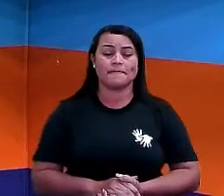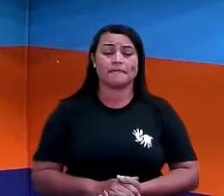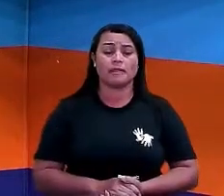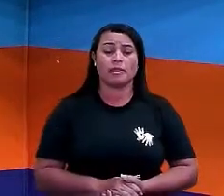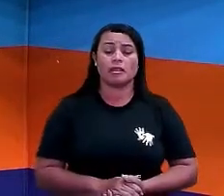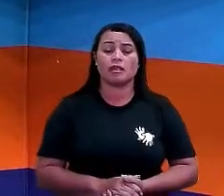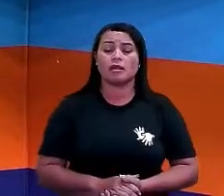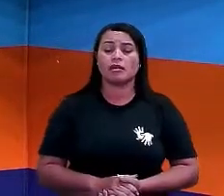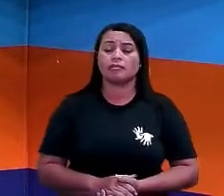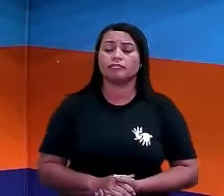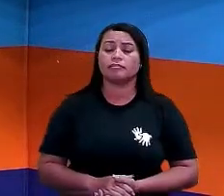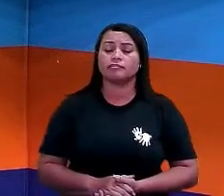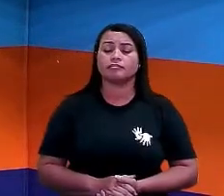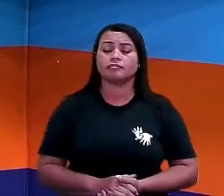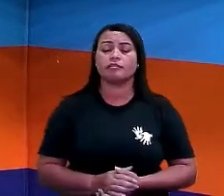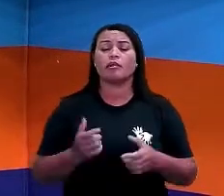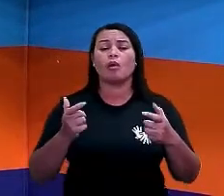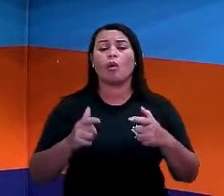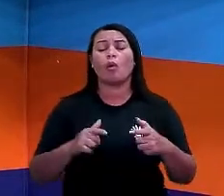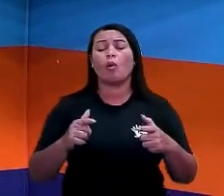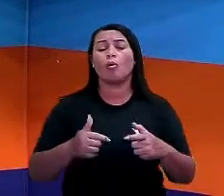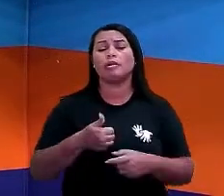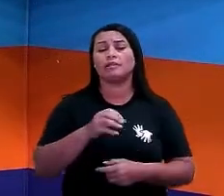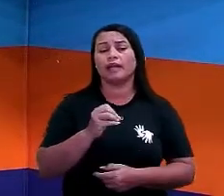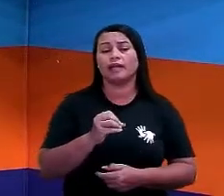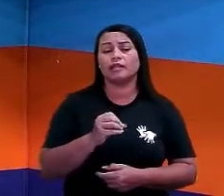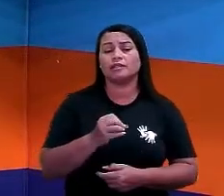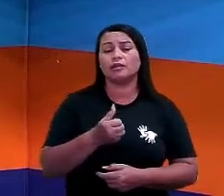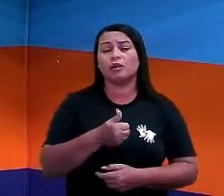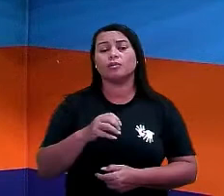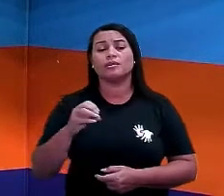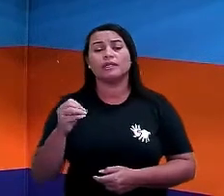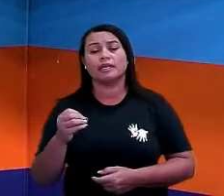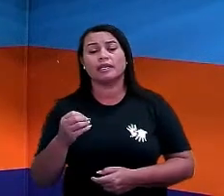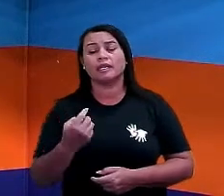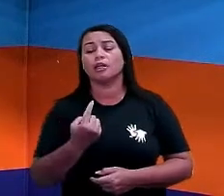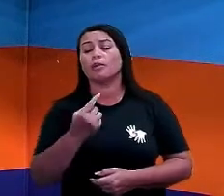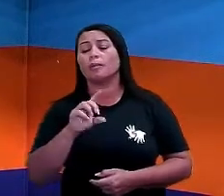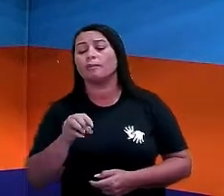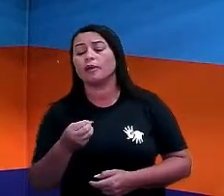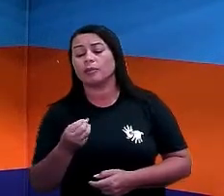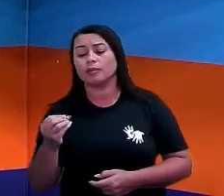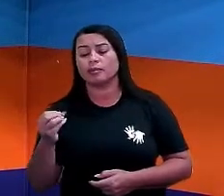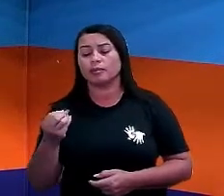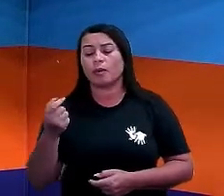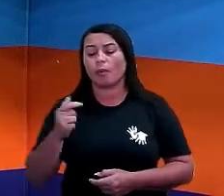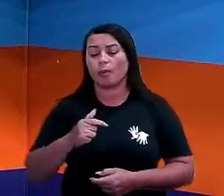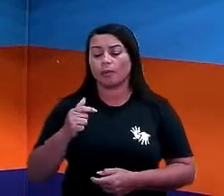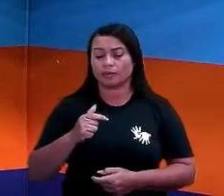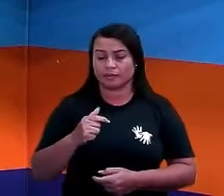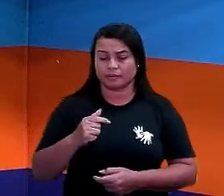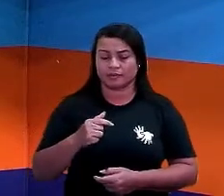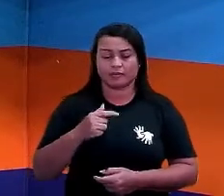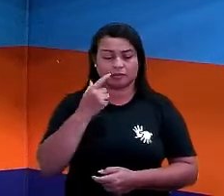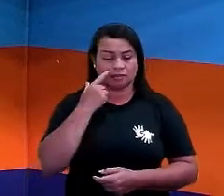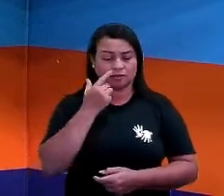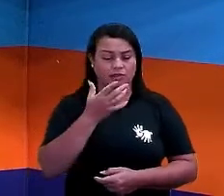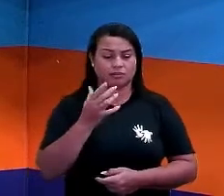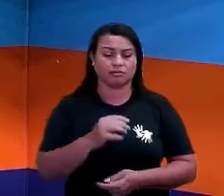Onde é que tem que dar o 10? Onde é que está o 100? Onde é que tem que estar o 1000? No denominador, tá certo? Na partezinha de